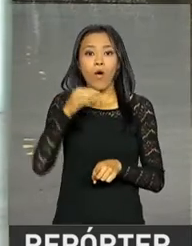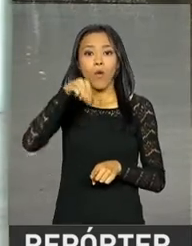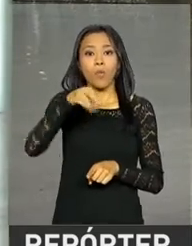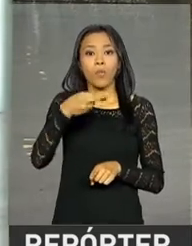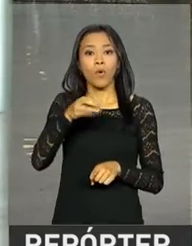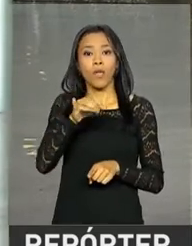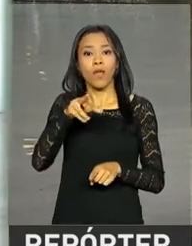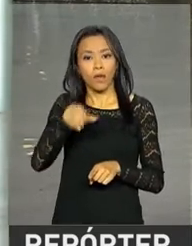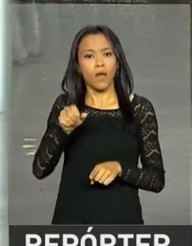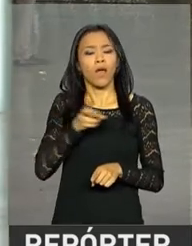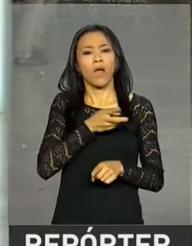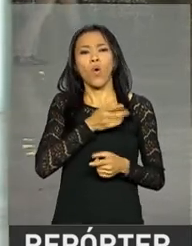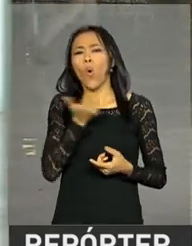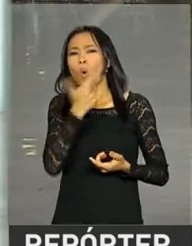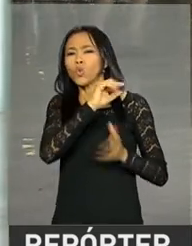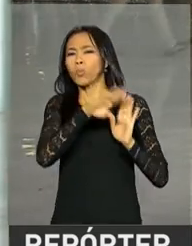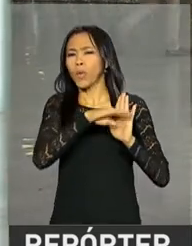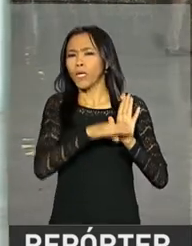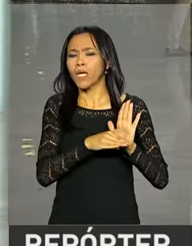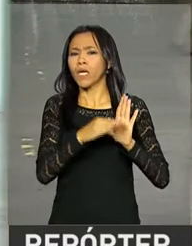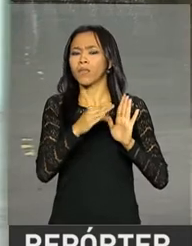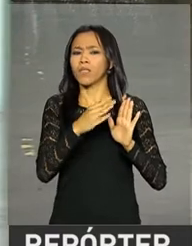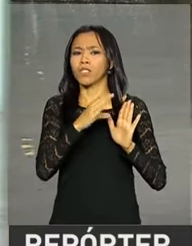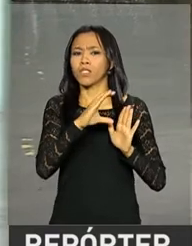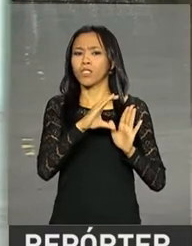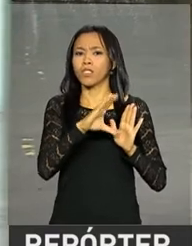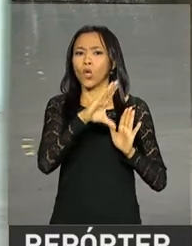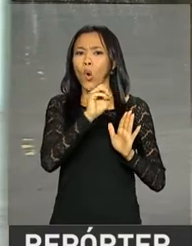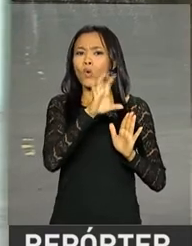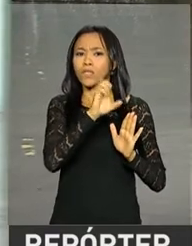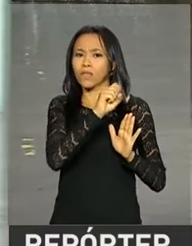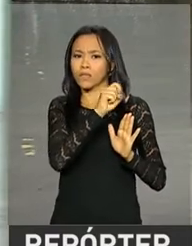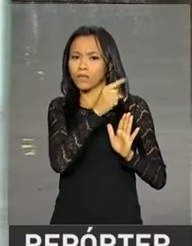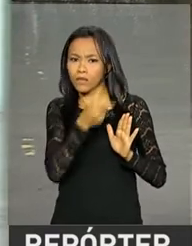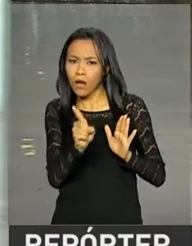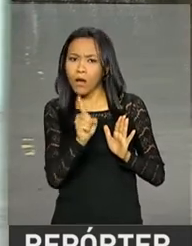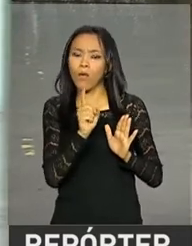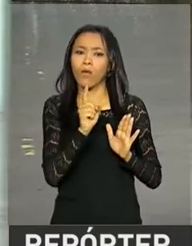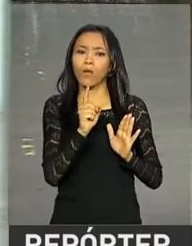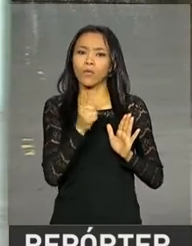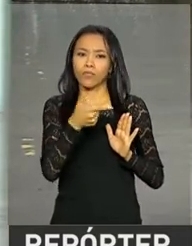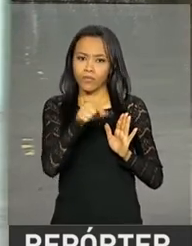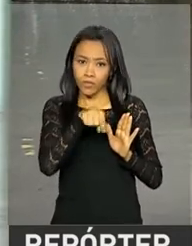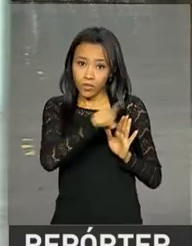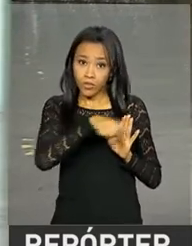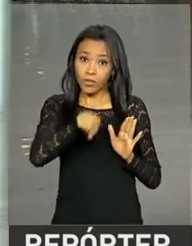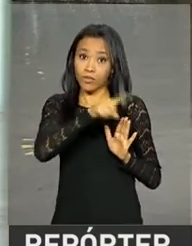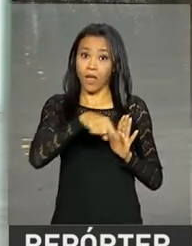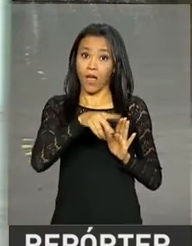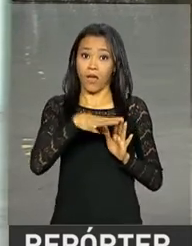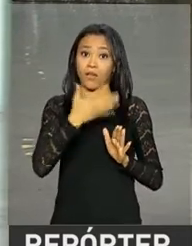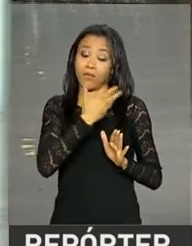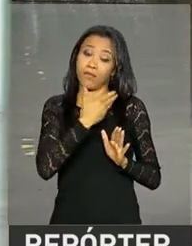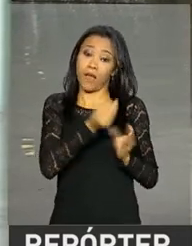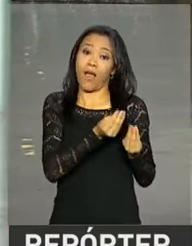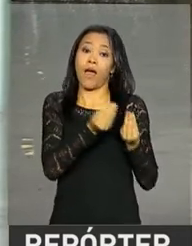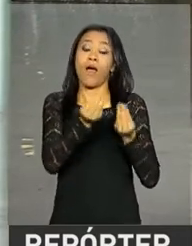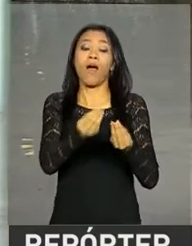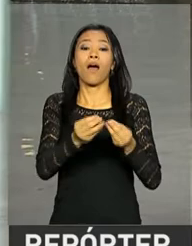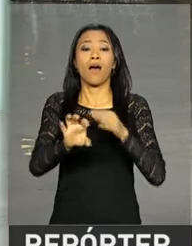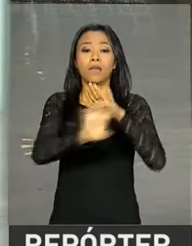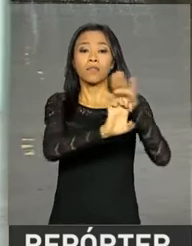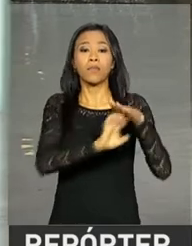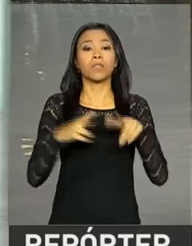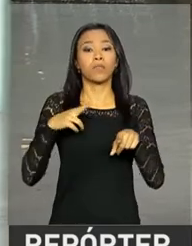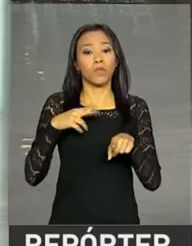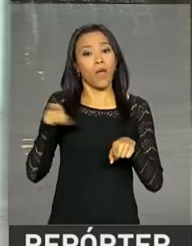de parcerias de investimentos do governo federal, que realiza aí concessões de serviços públicos à iniciativa privada.